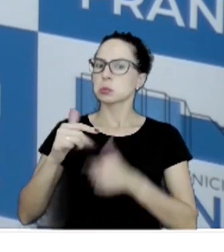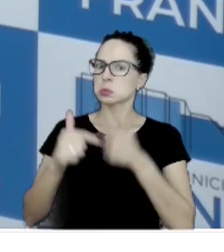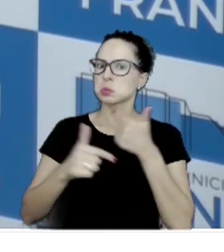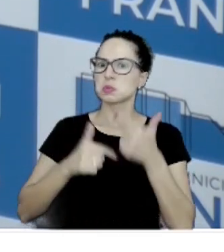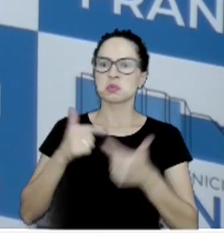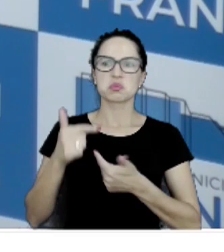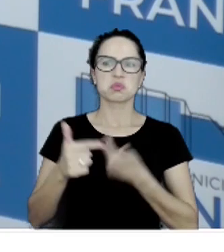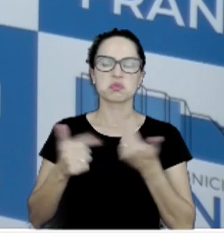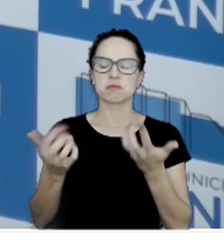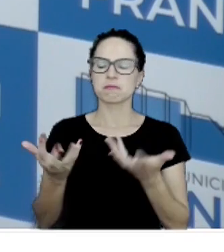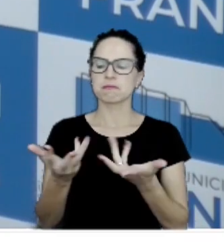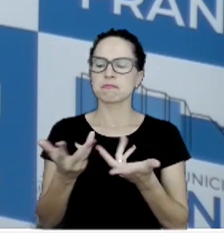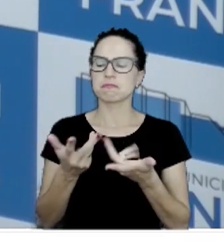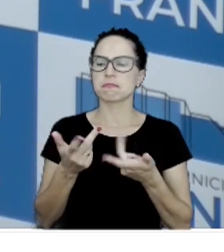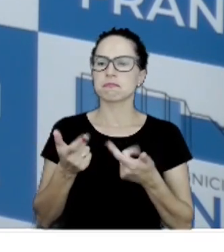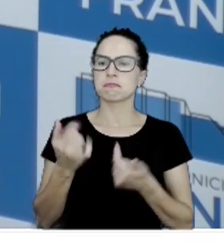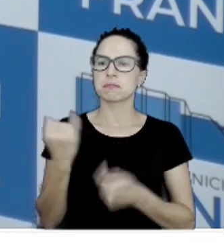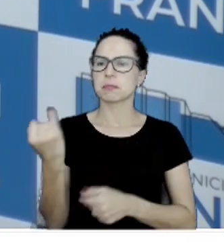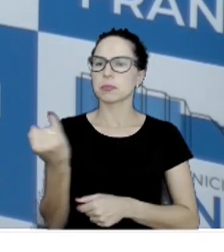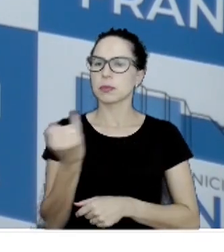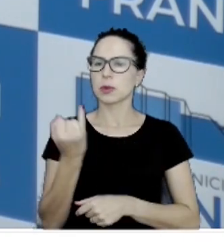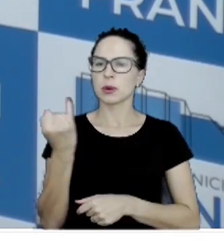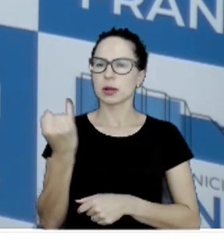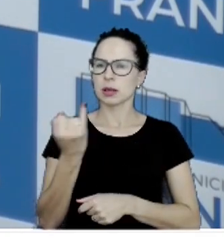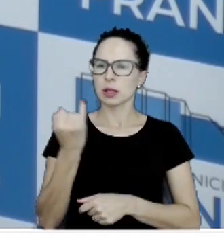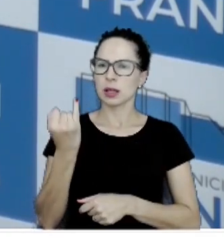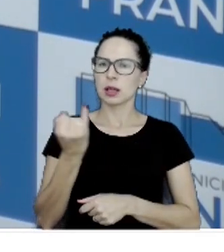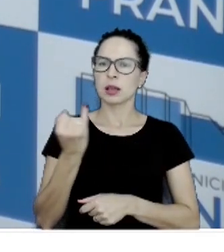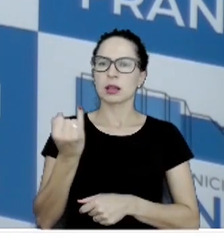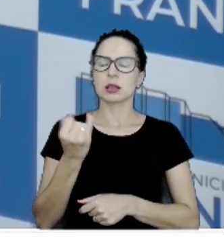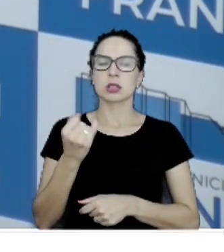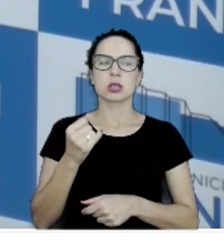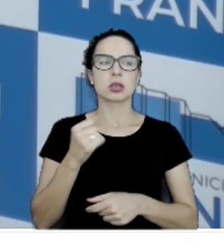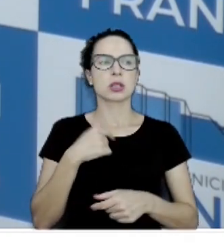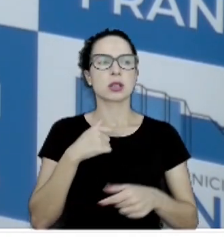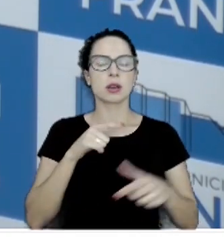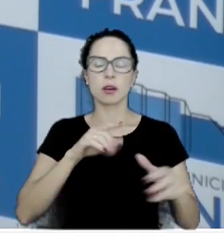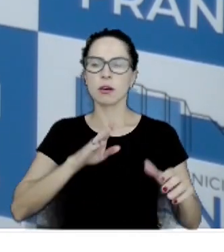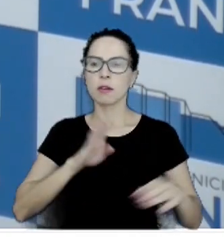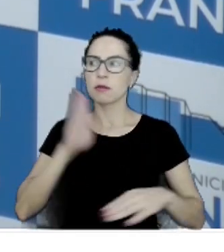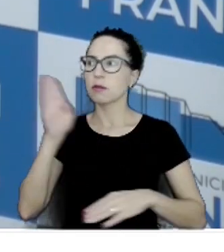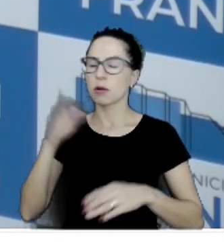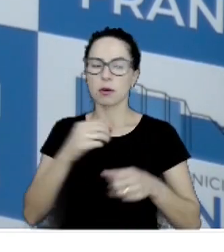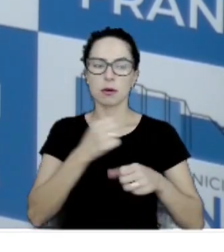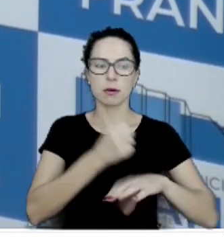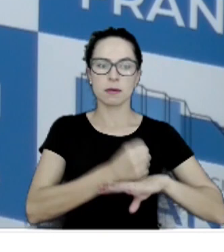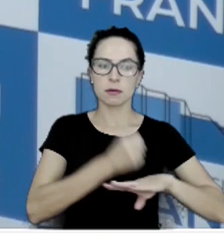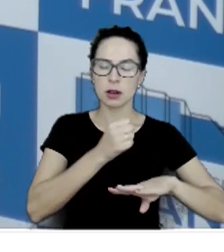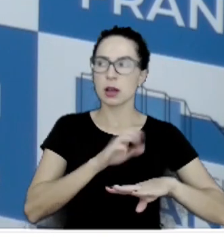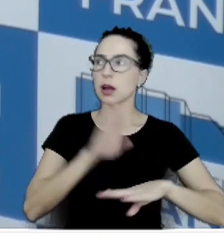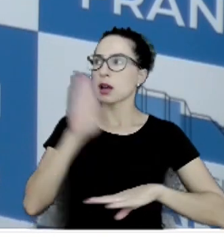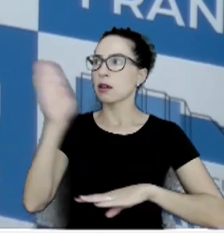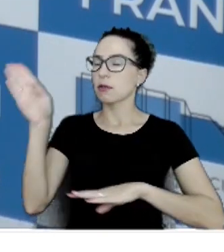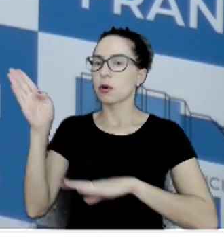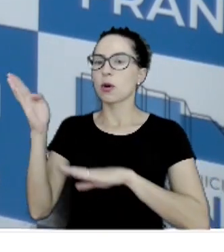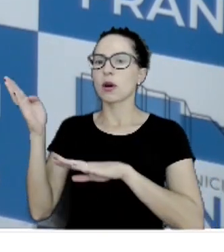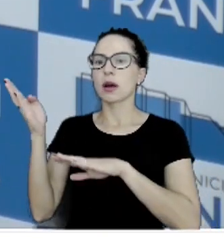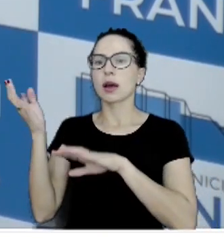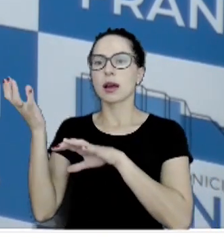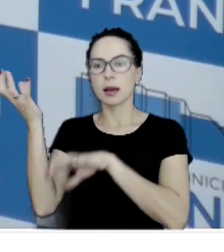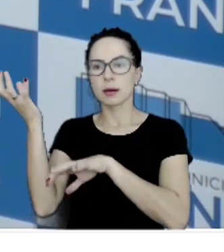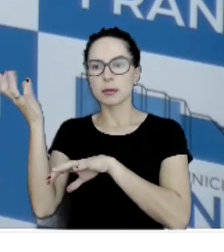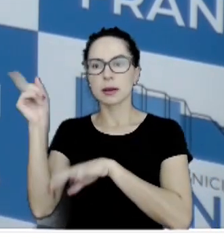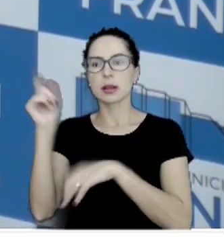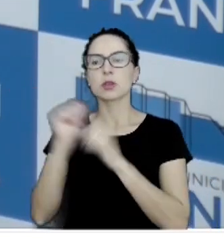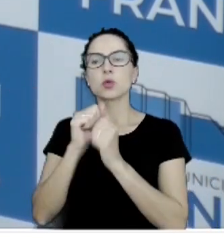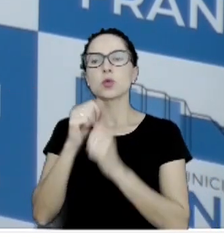muito importante. Deslocou de Franca, juntamente com o Ronaldo, a Brasília. Nós estivemos lá